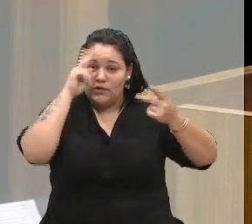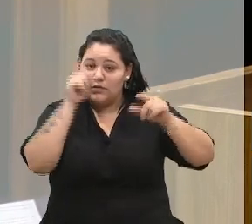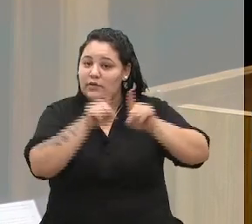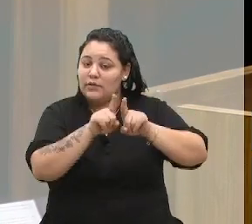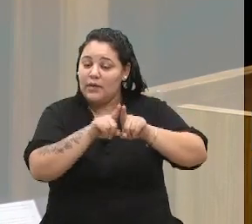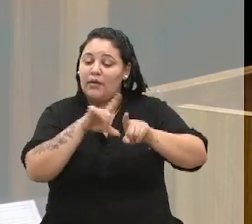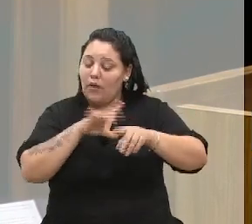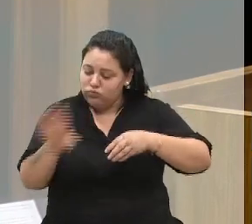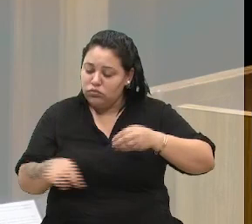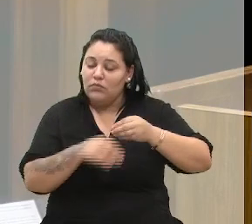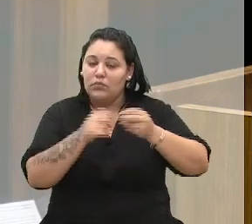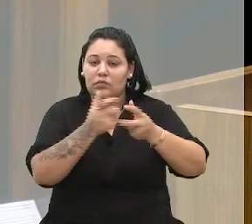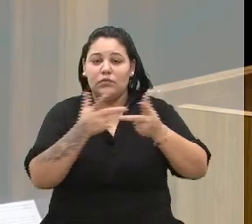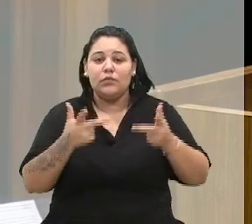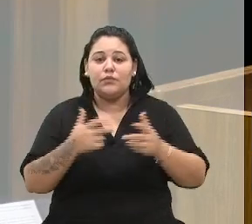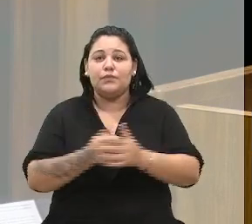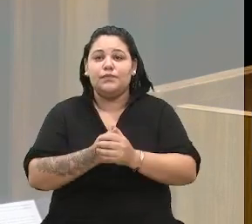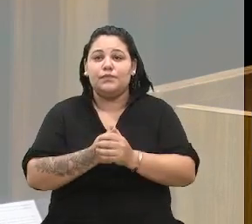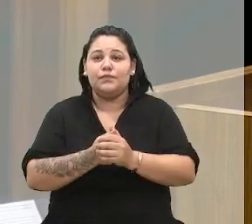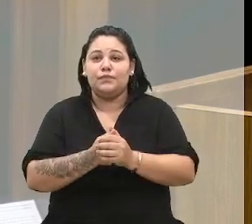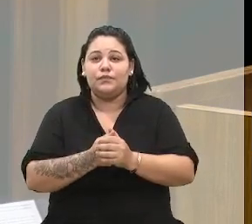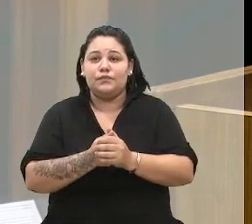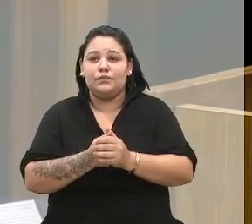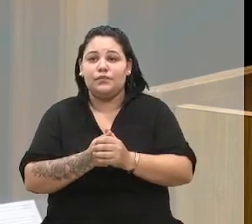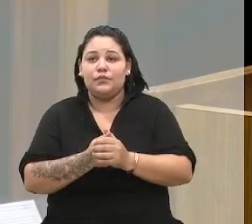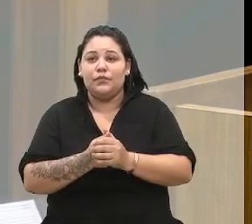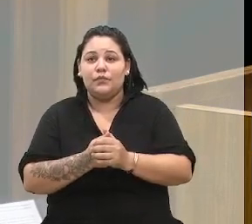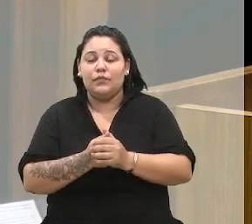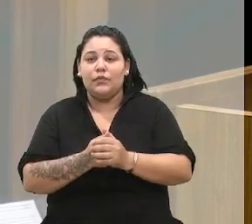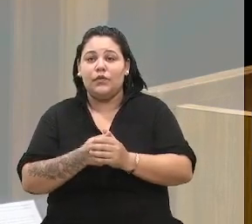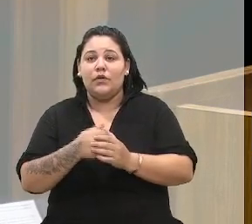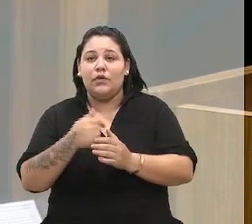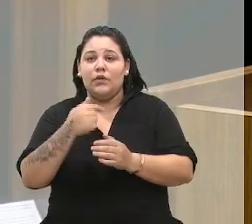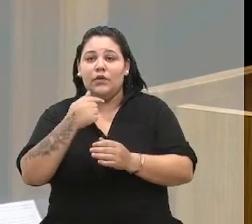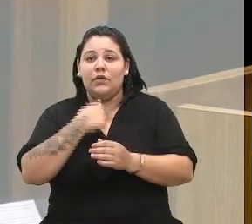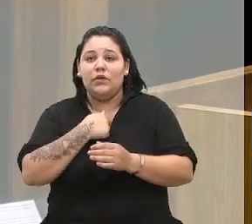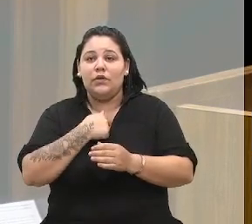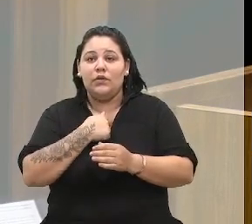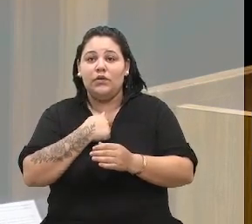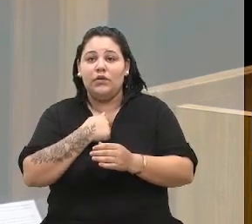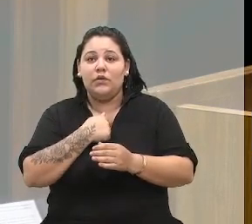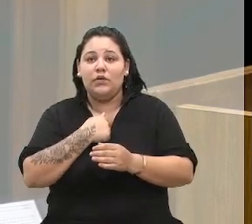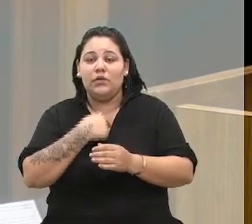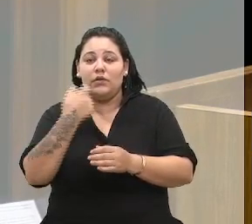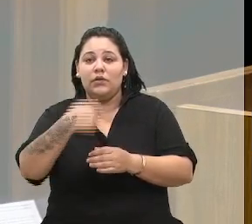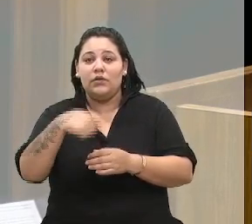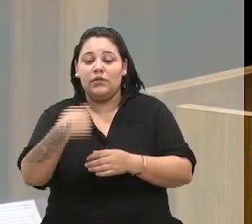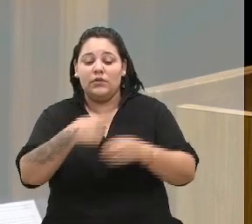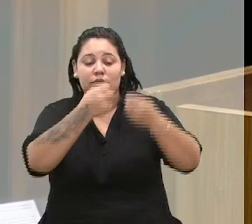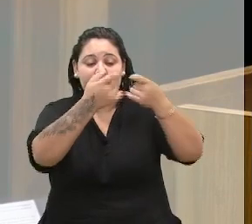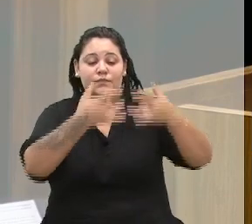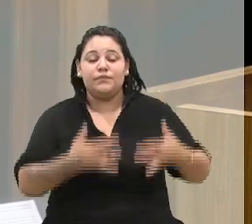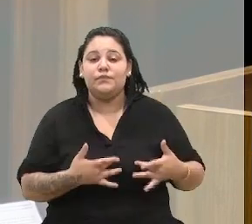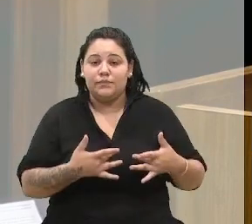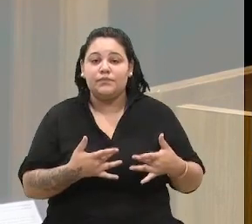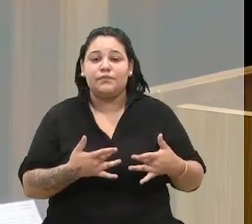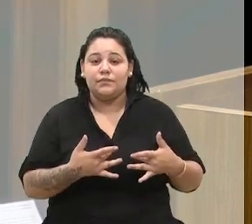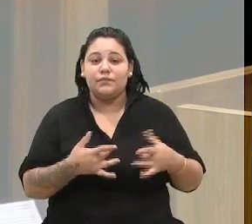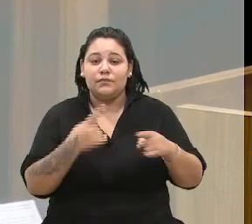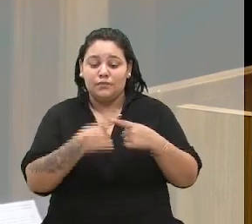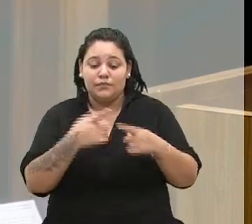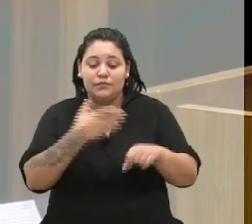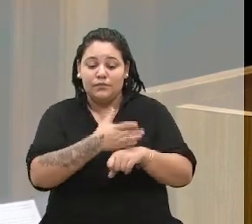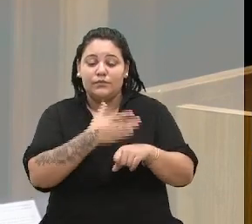parte disso. E eu não poderia me furtar, né? Como uma família imigrante italiana aqui